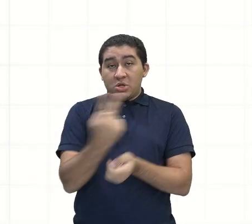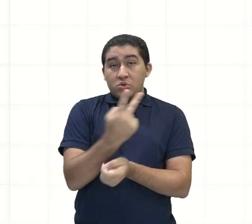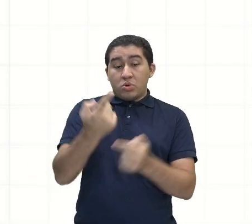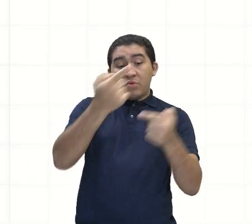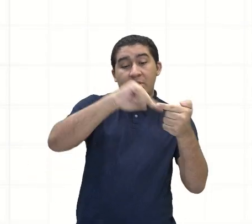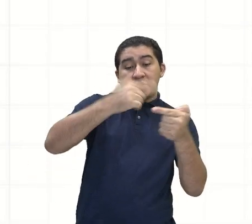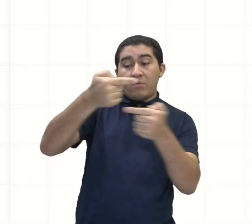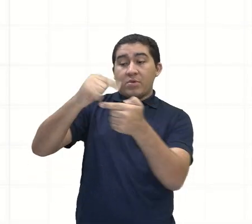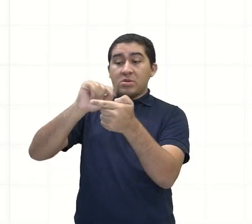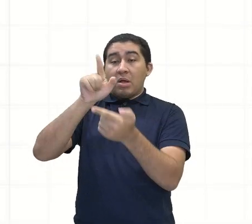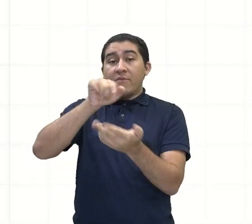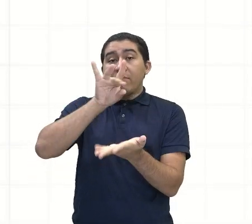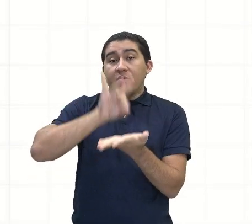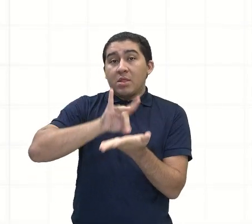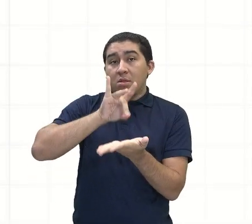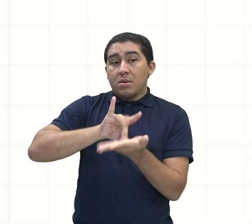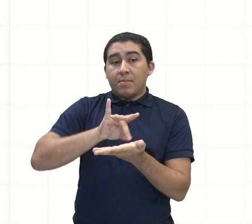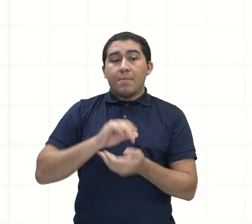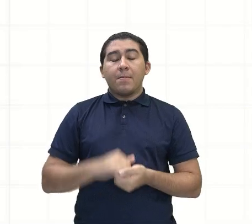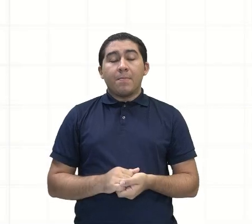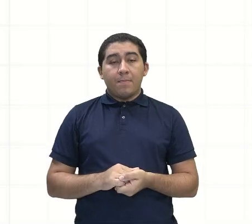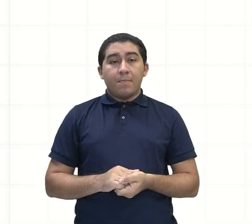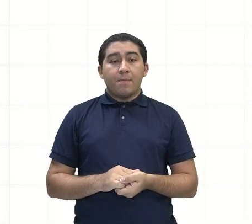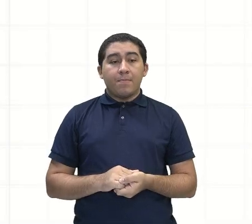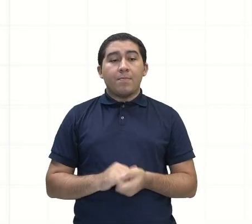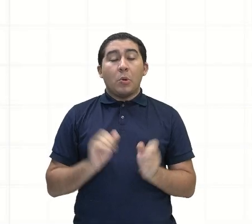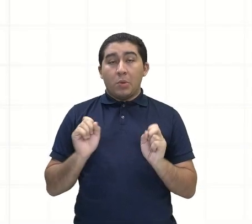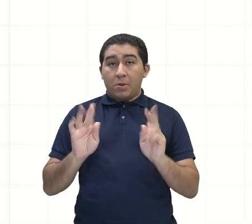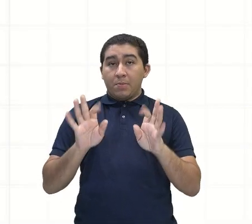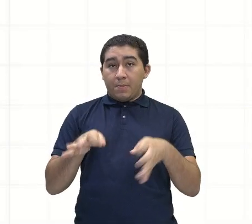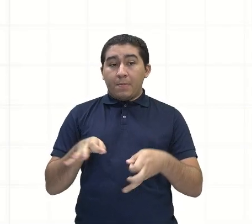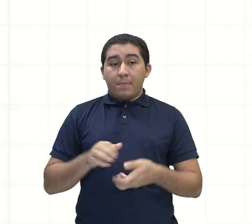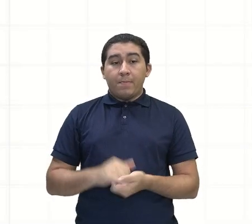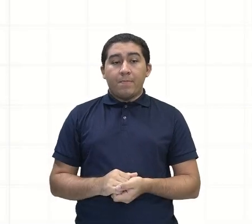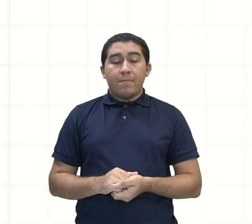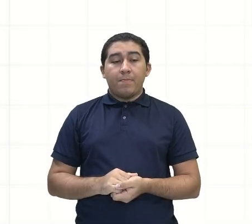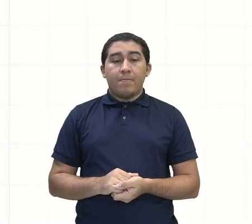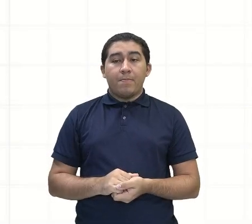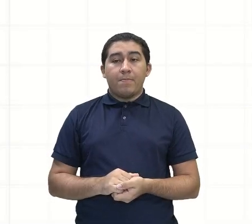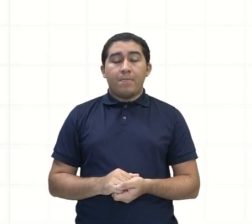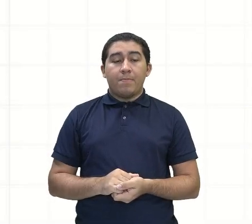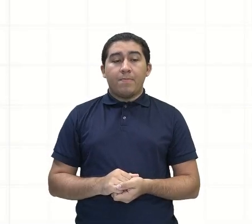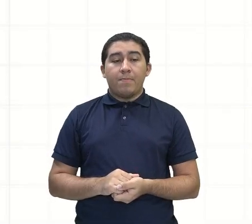são verdadeiras. Muito bem, muito bem. Olha só, gente,